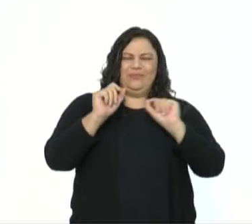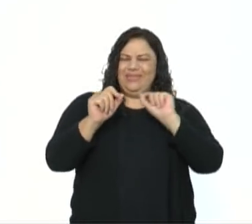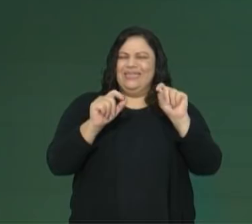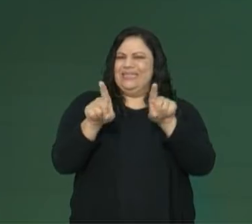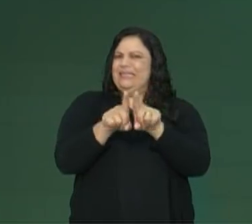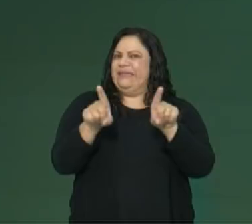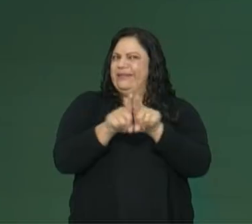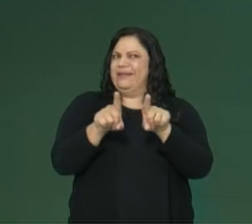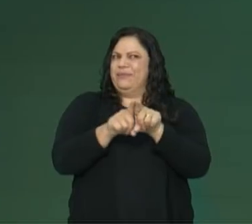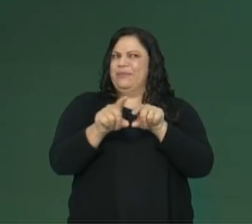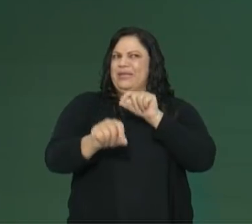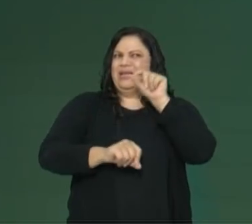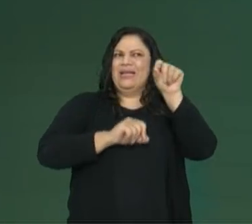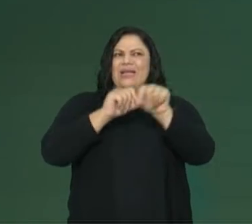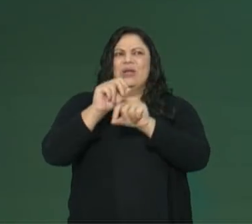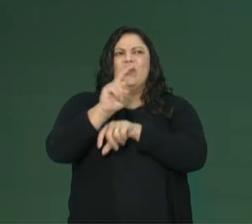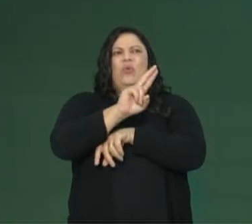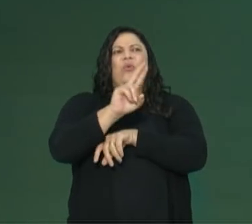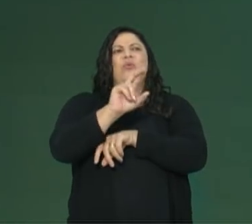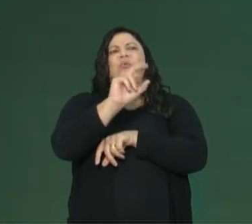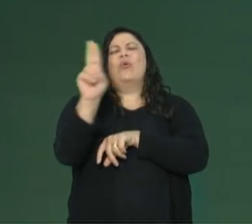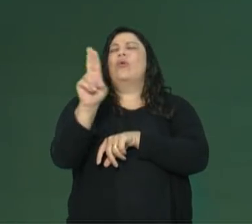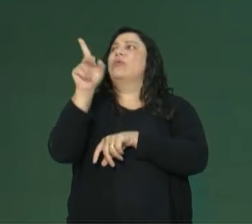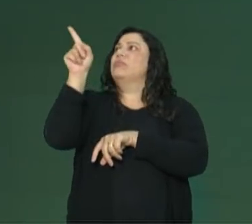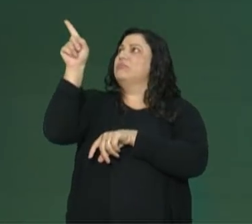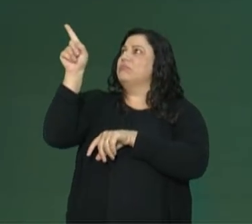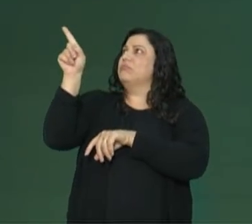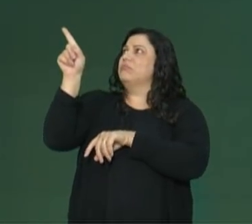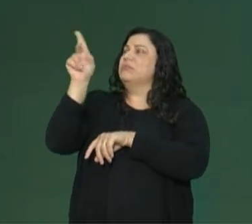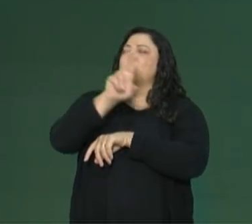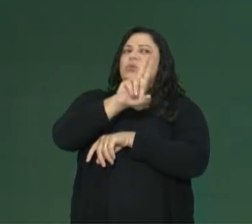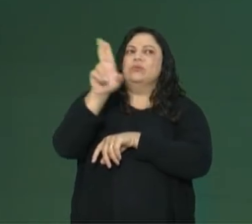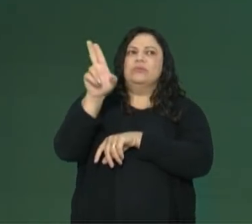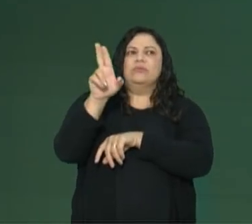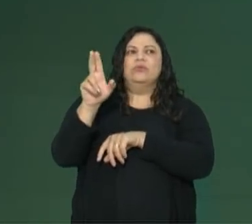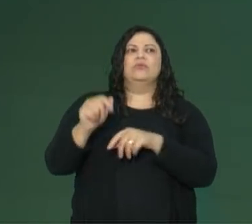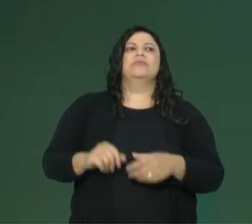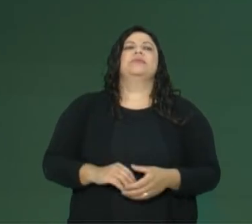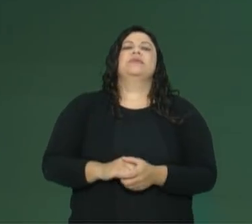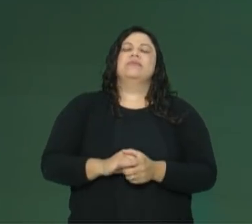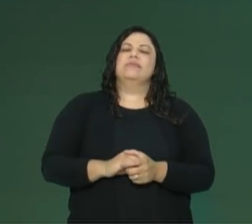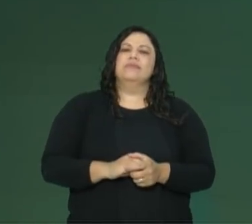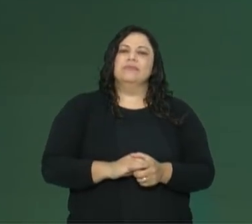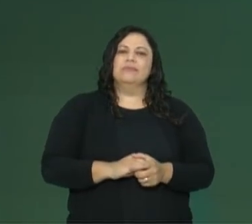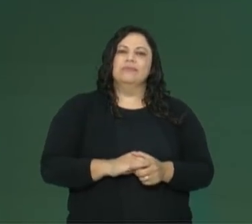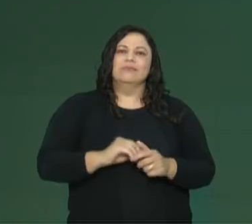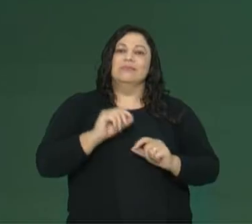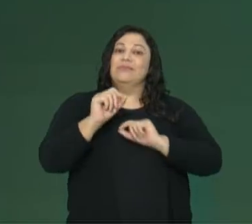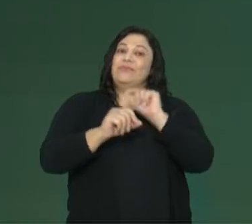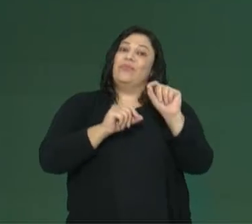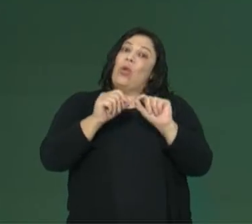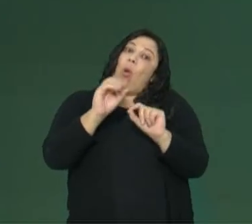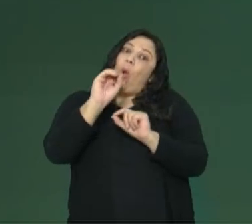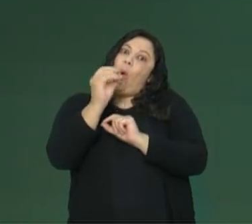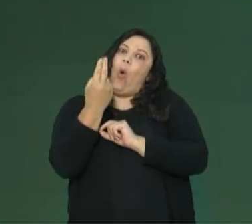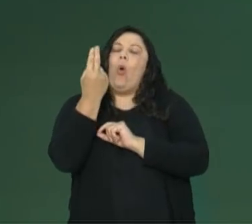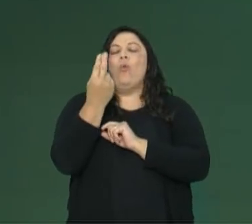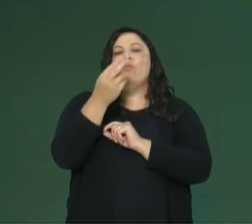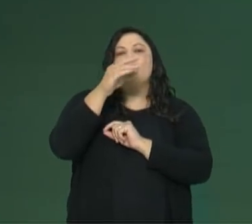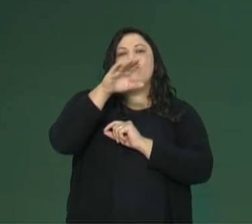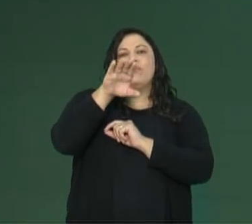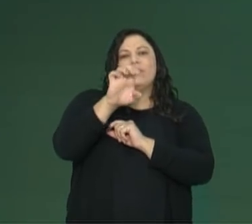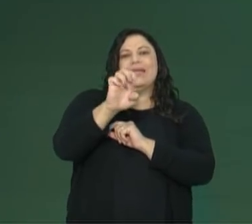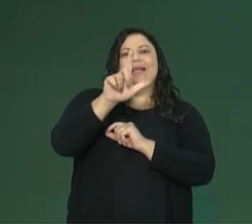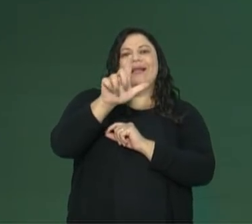conhecida por Wuchereriose, por causa do nome do verme, Wuchereria bancroft, ou elefantíase, por causa de um